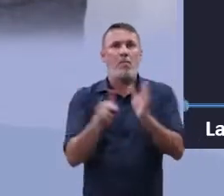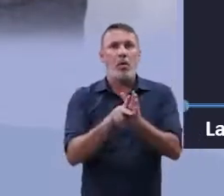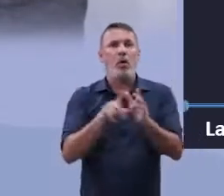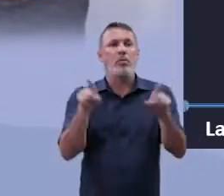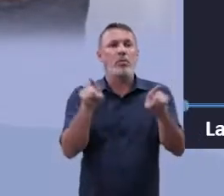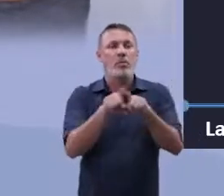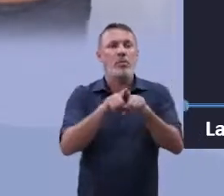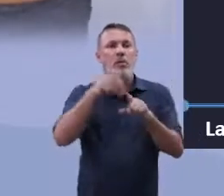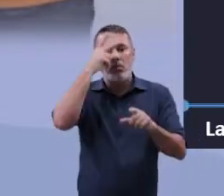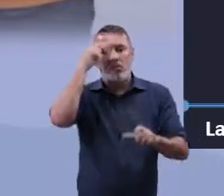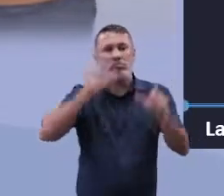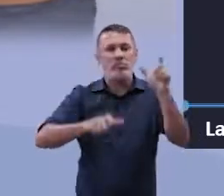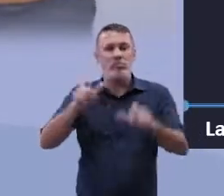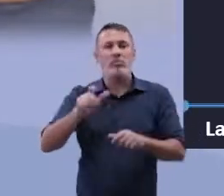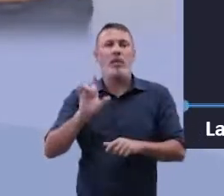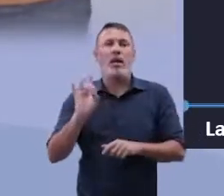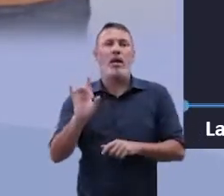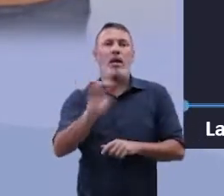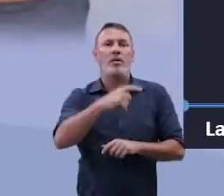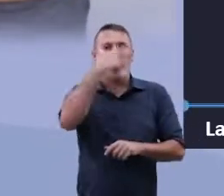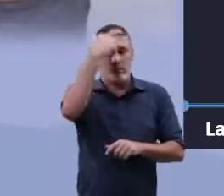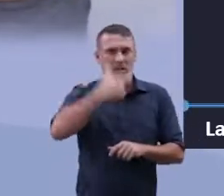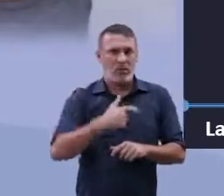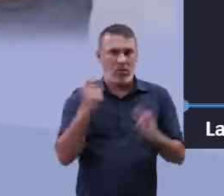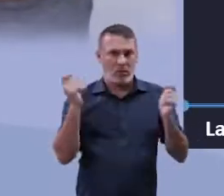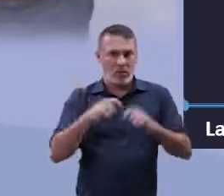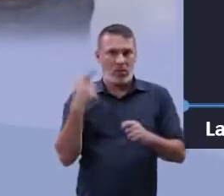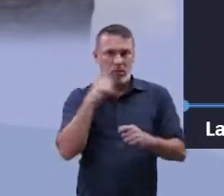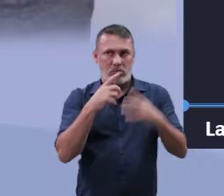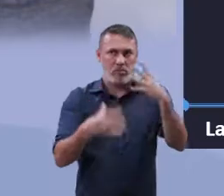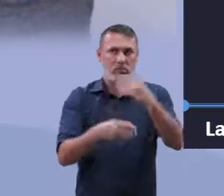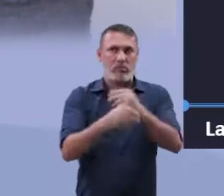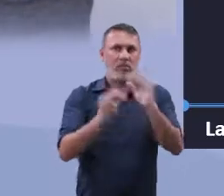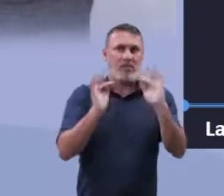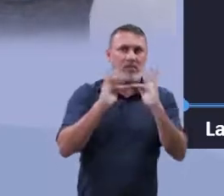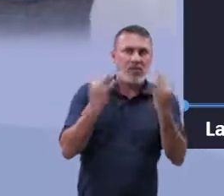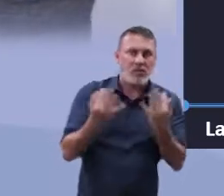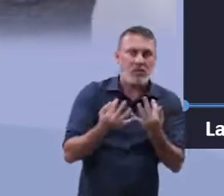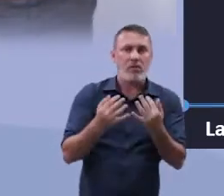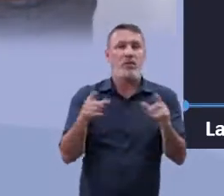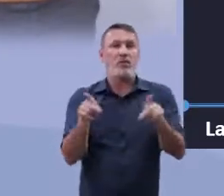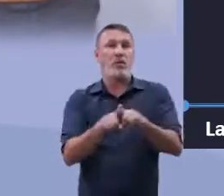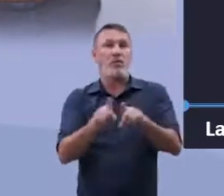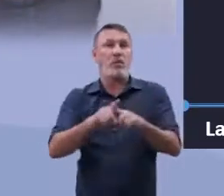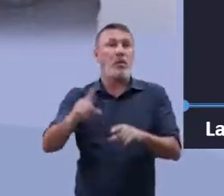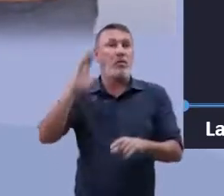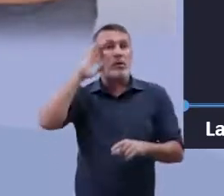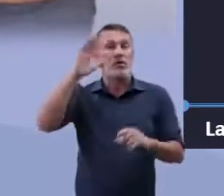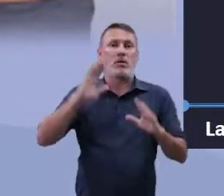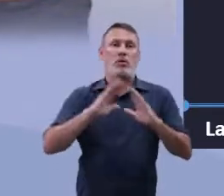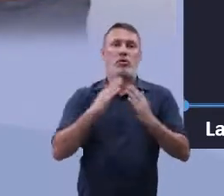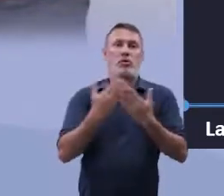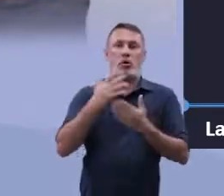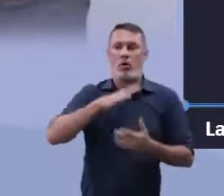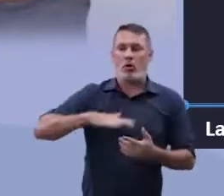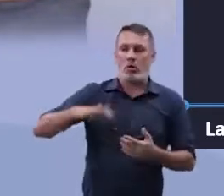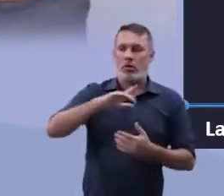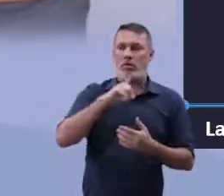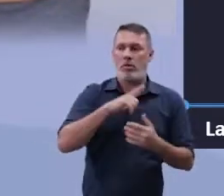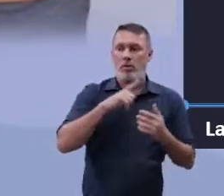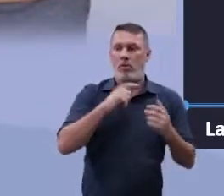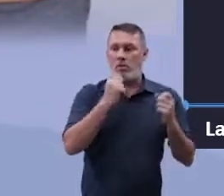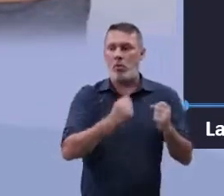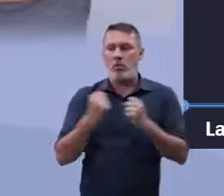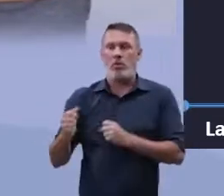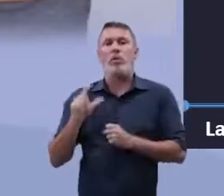O próprio indivíduo, o que ele pode fazer concernente isso aí? A família, principalmente a escola. A escola ela tem um